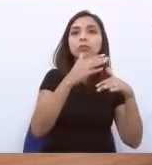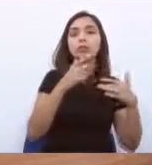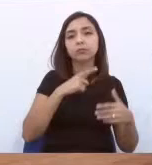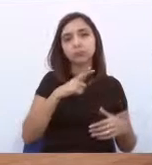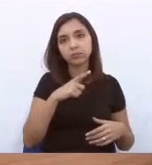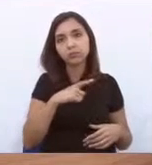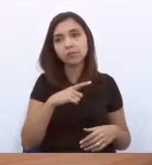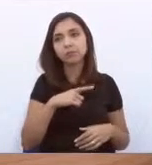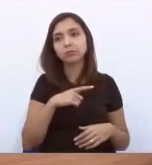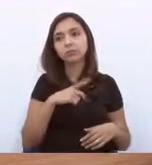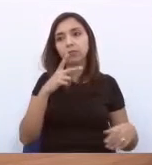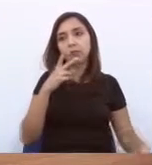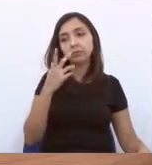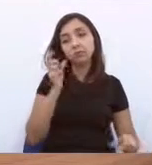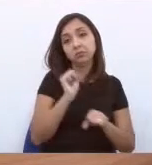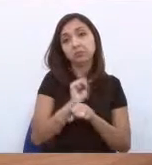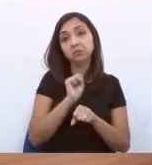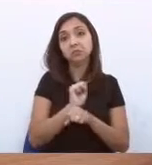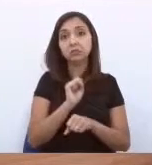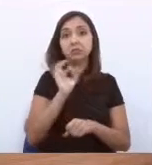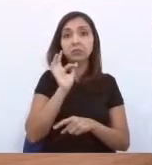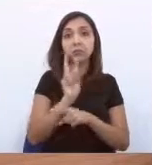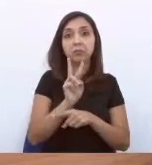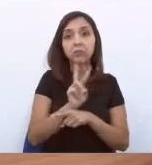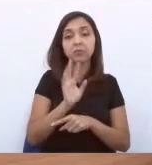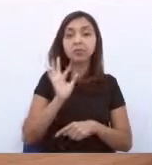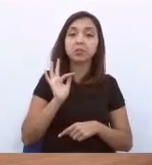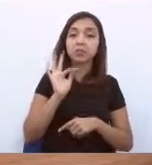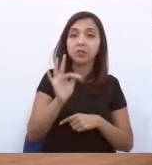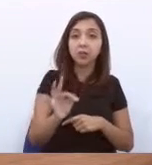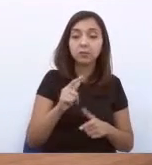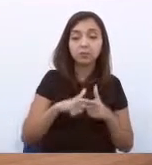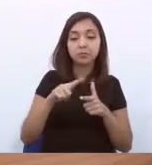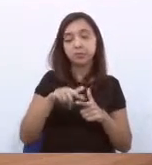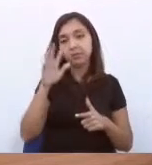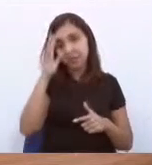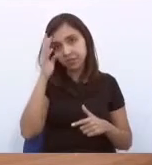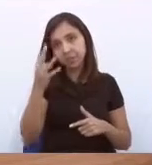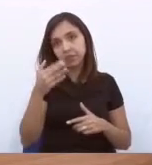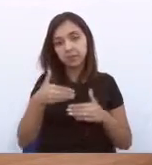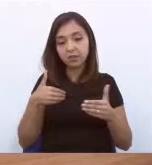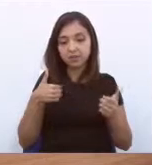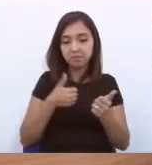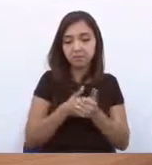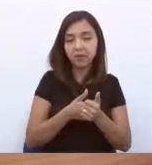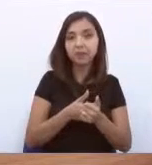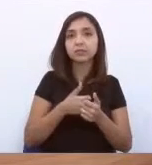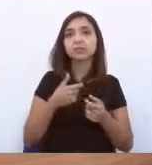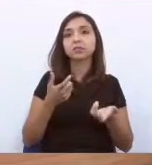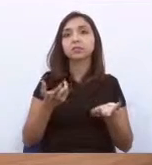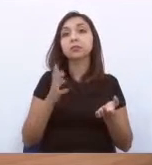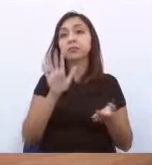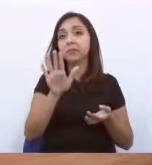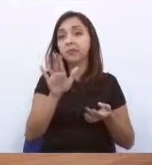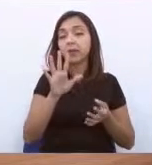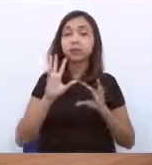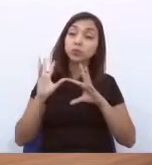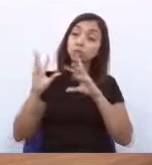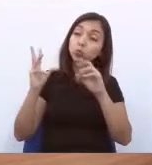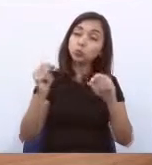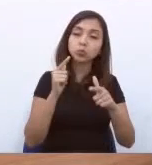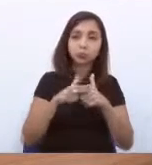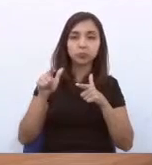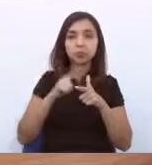aí uma perspectiva de solucionarmos o problema, em breve, porém, com todos os